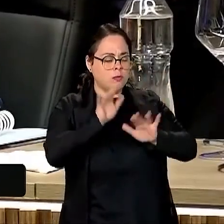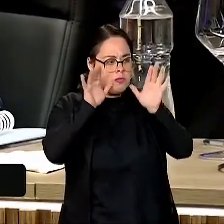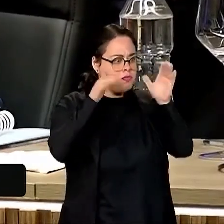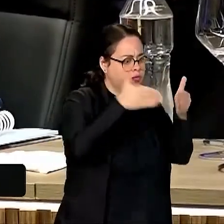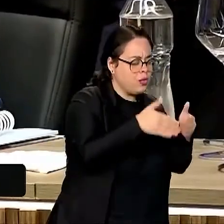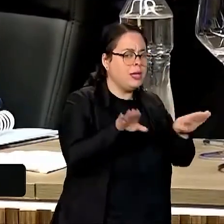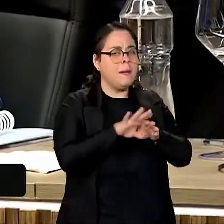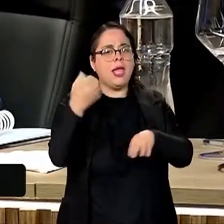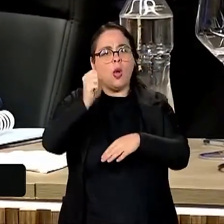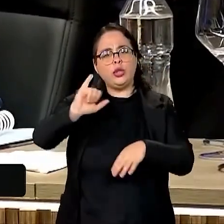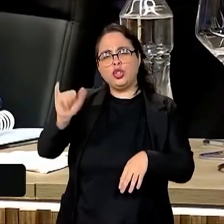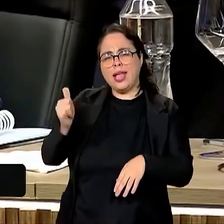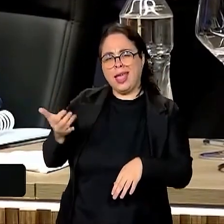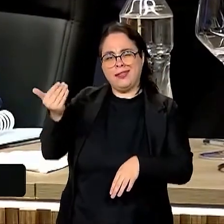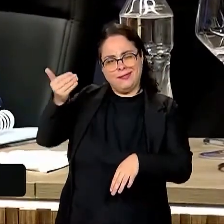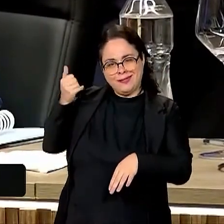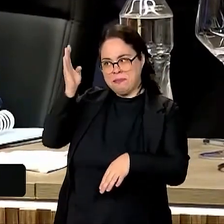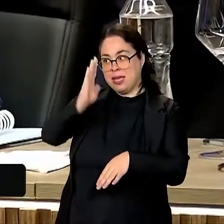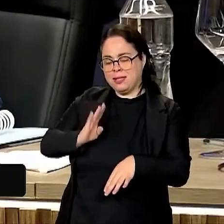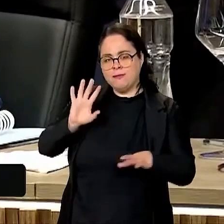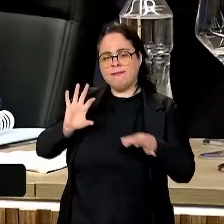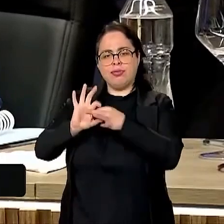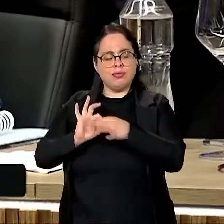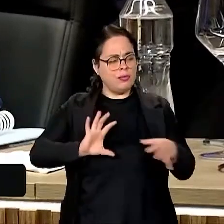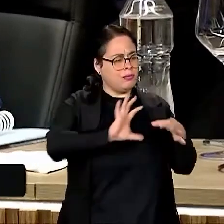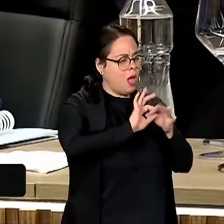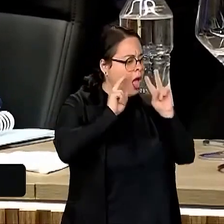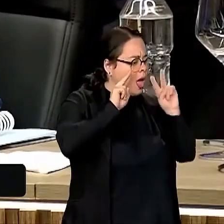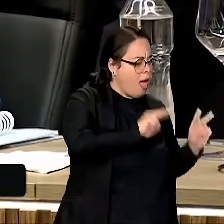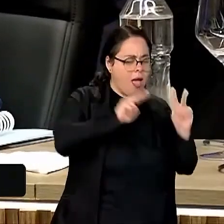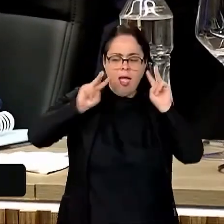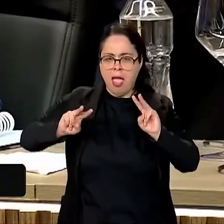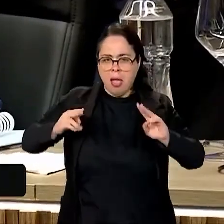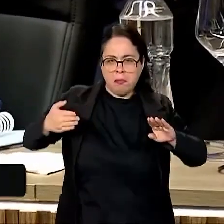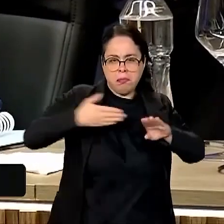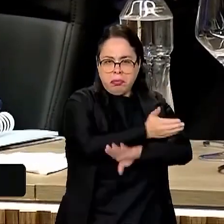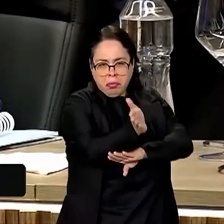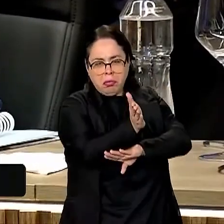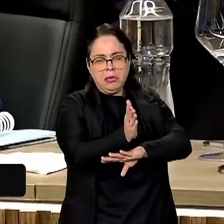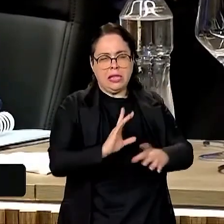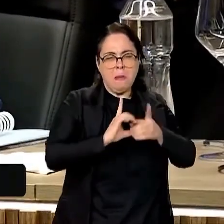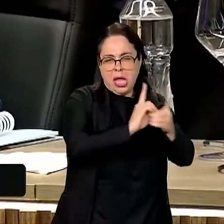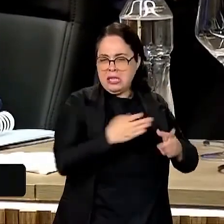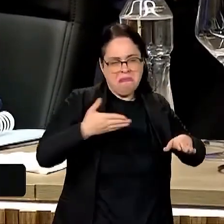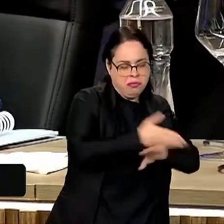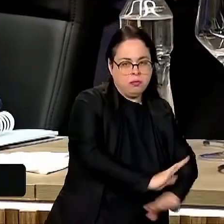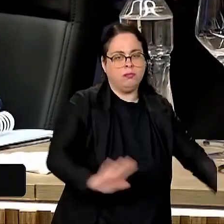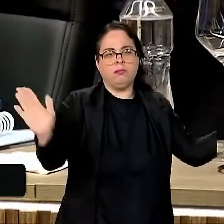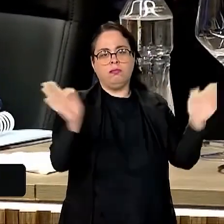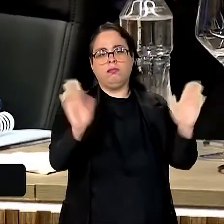de janeiro no Brasil demonstram que não há atalhos à democracia em nossa região. Mas é